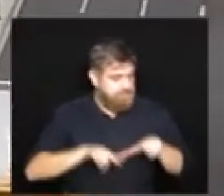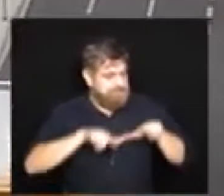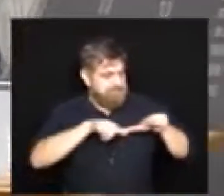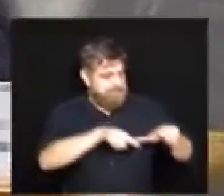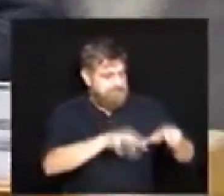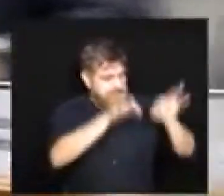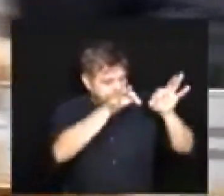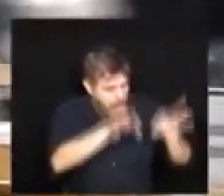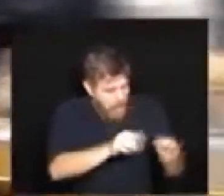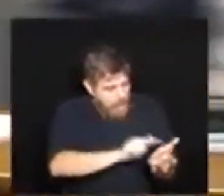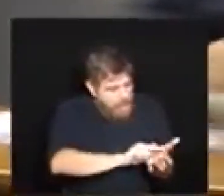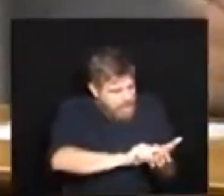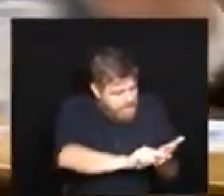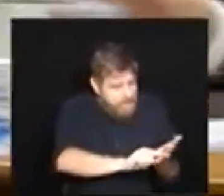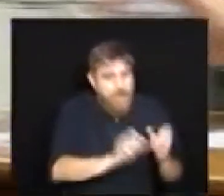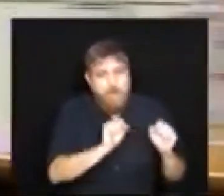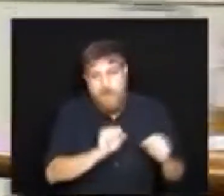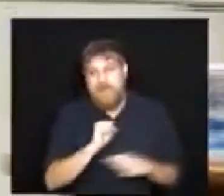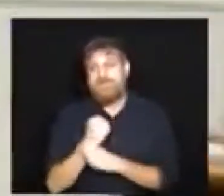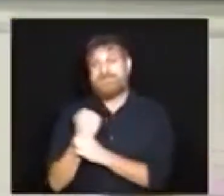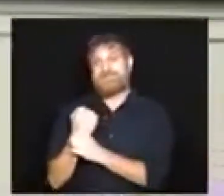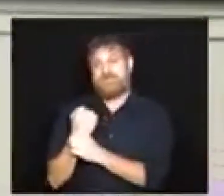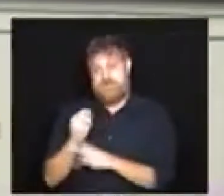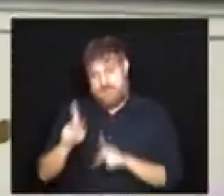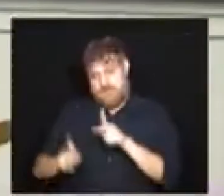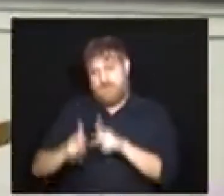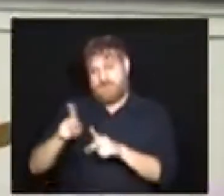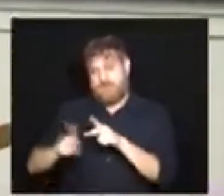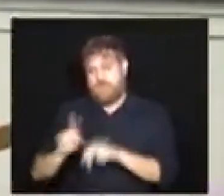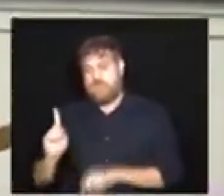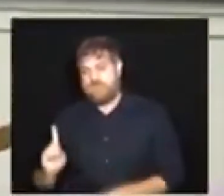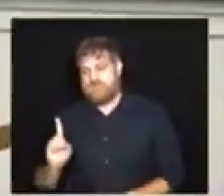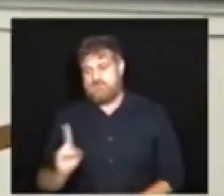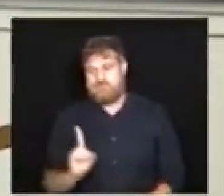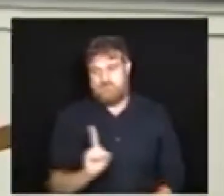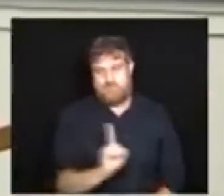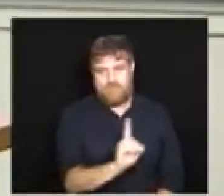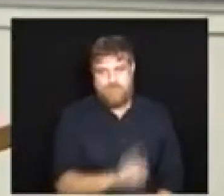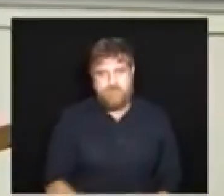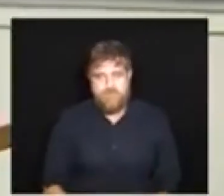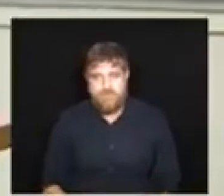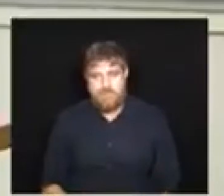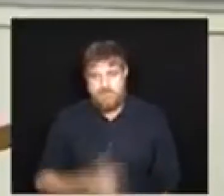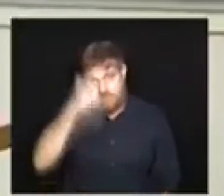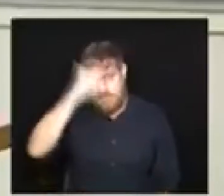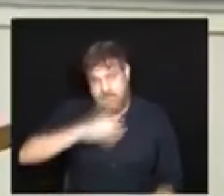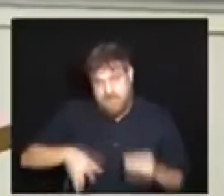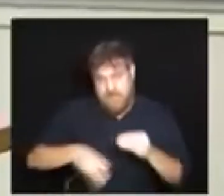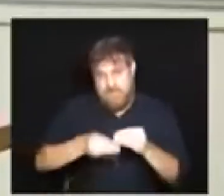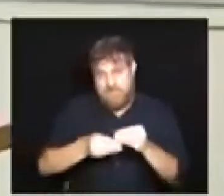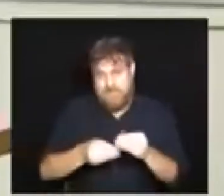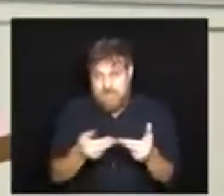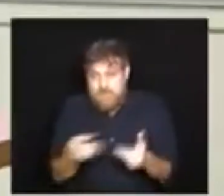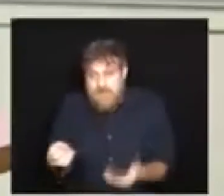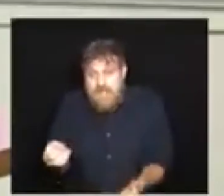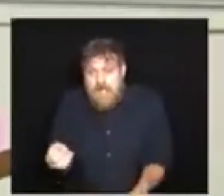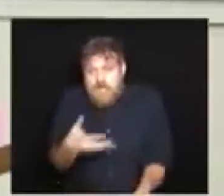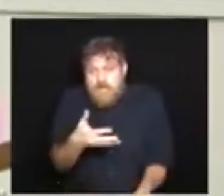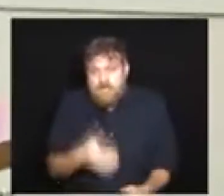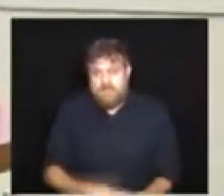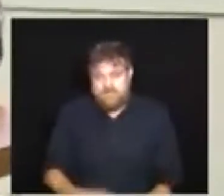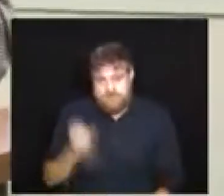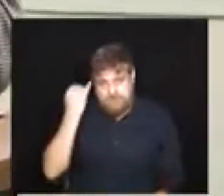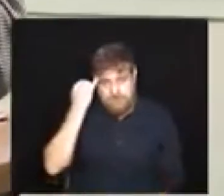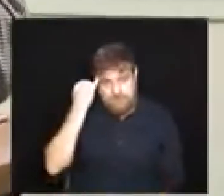isso. Só para complementar, eu iria até falar disso, que é uma novidade isso. Acho que a